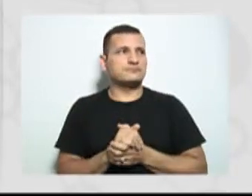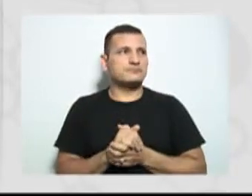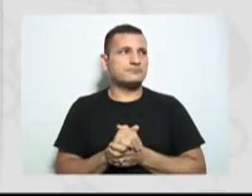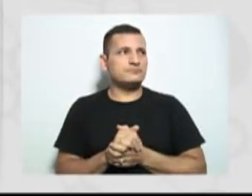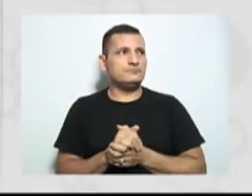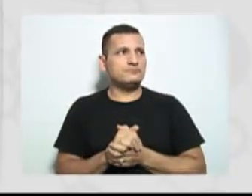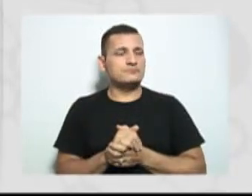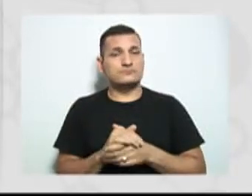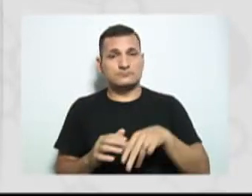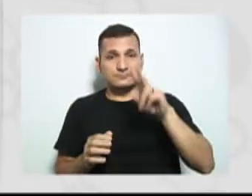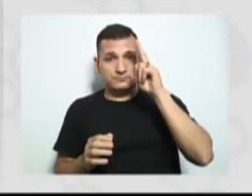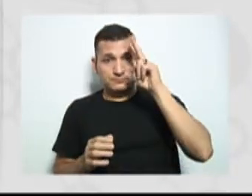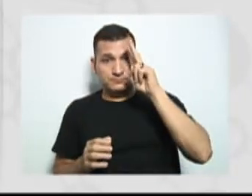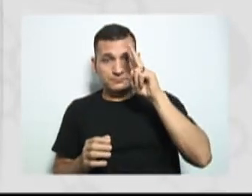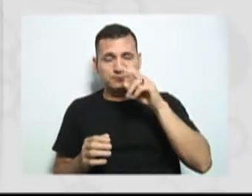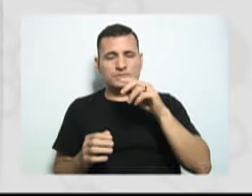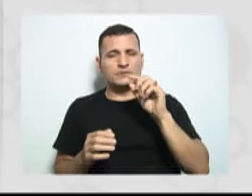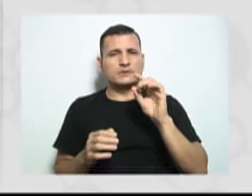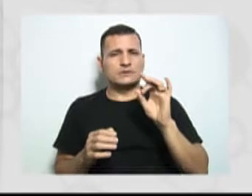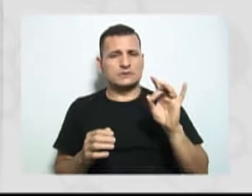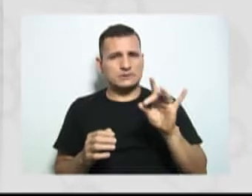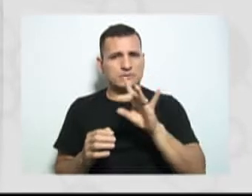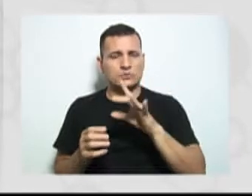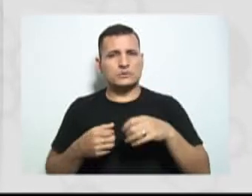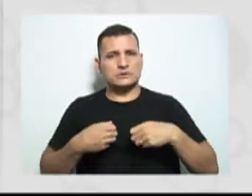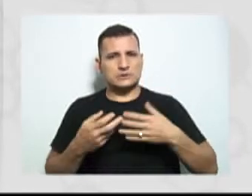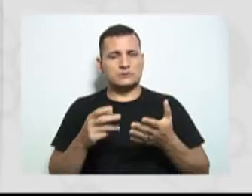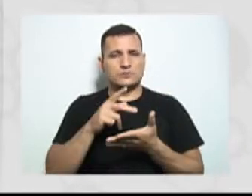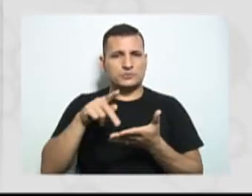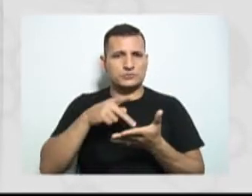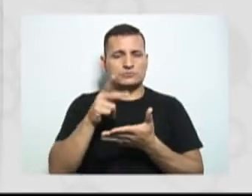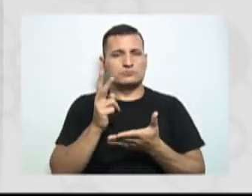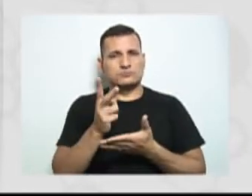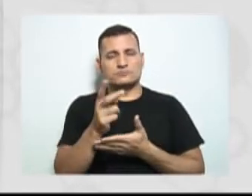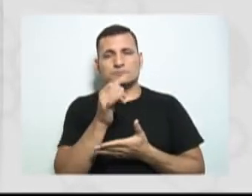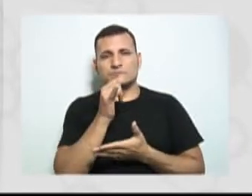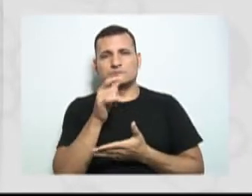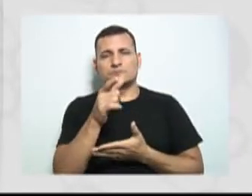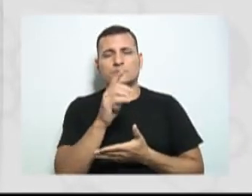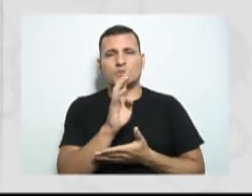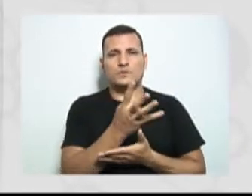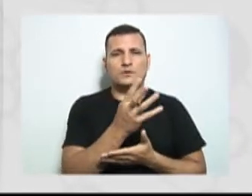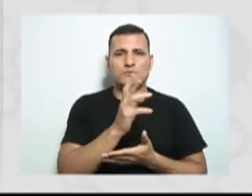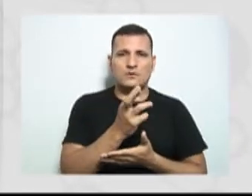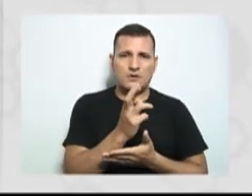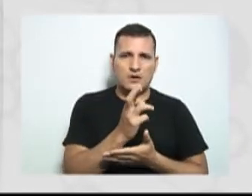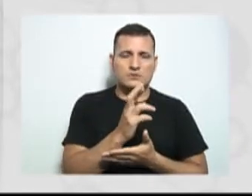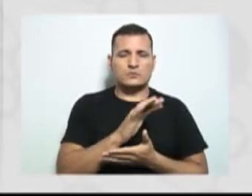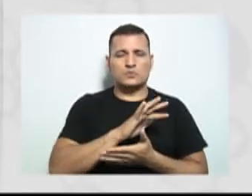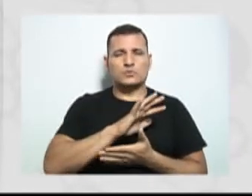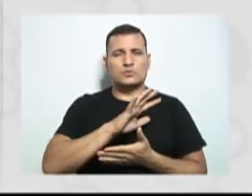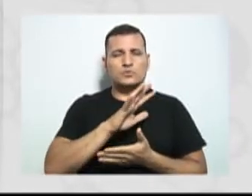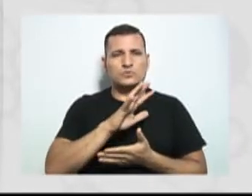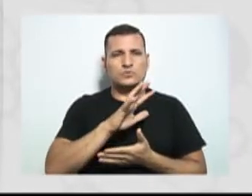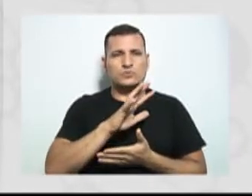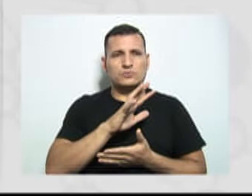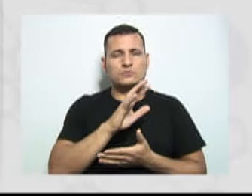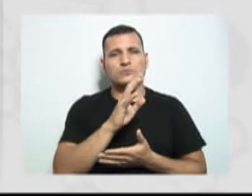acrescentando que o custo unitário por unidade de pudim continua. Se vocês somarem R$ 4,00, todos os valores com os